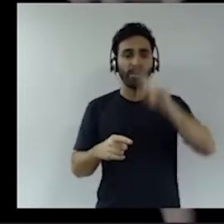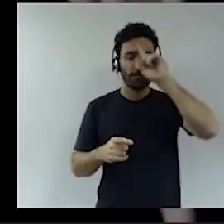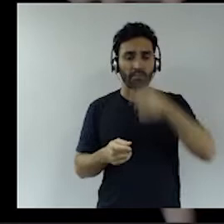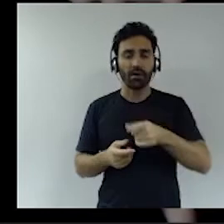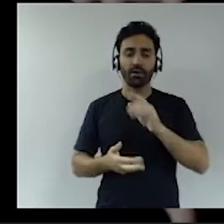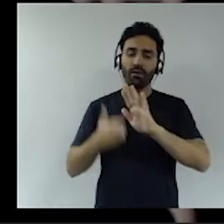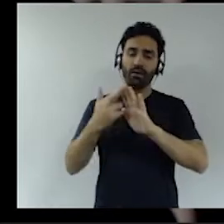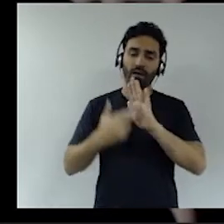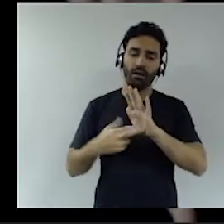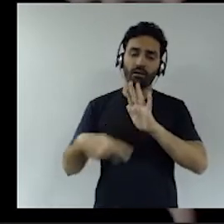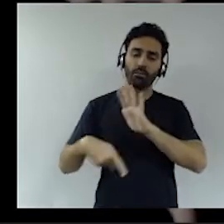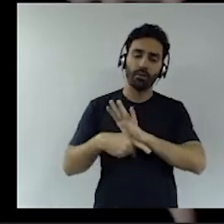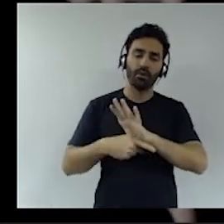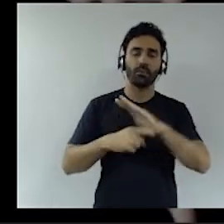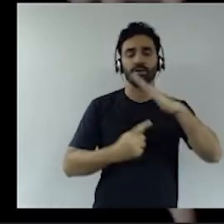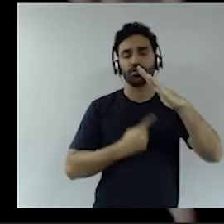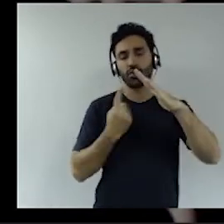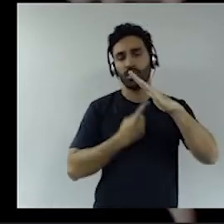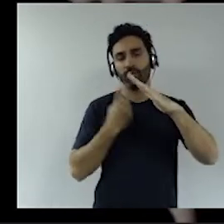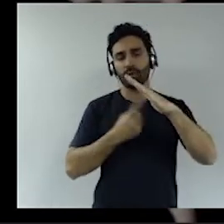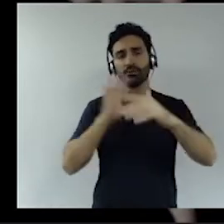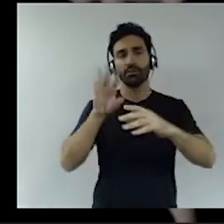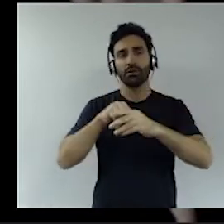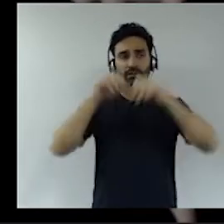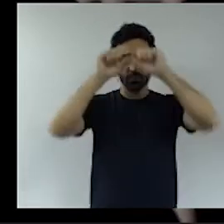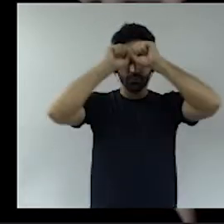de isolamento dos tribunais do país.